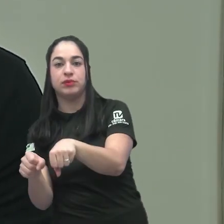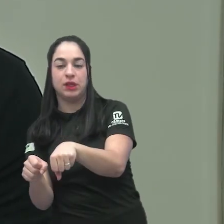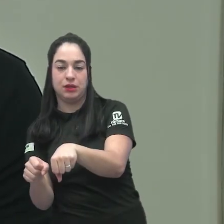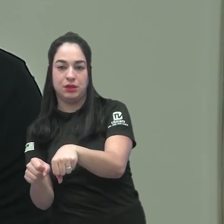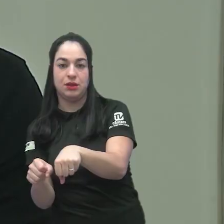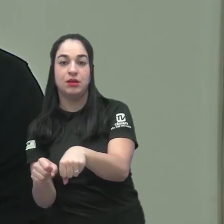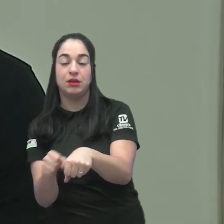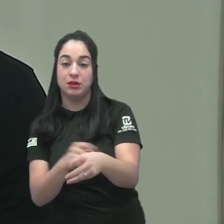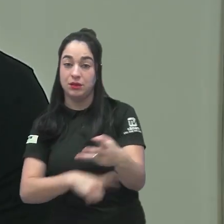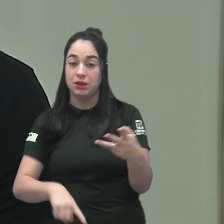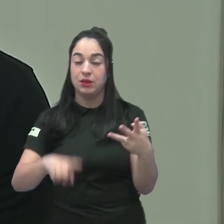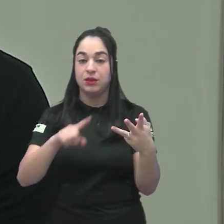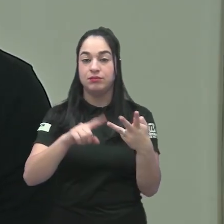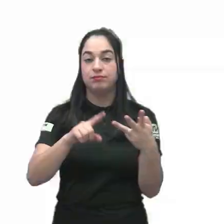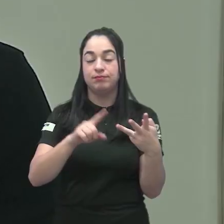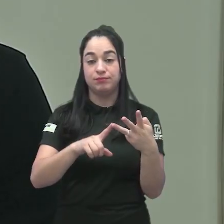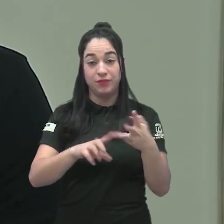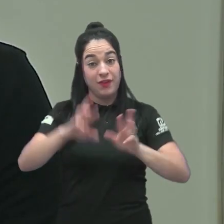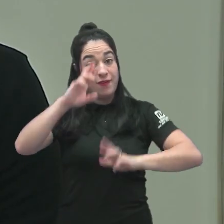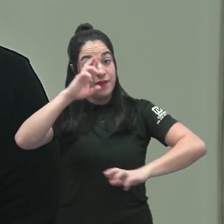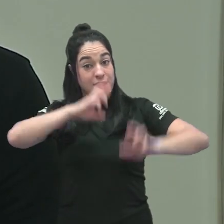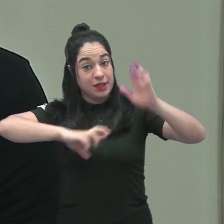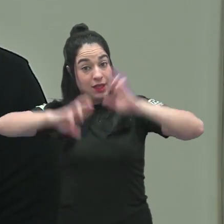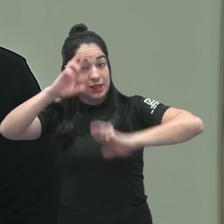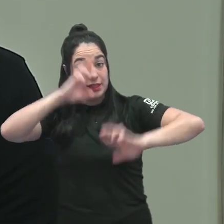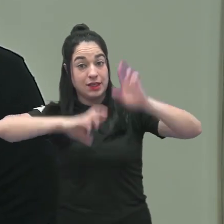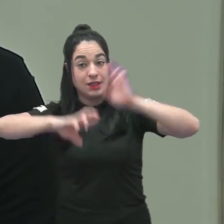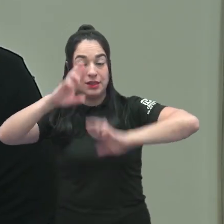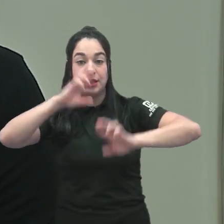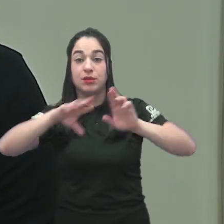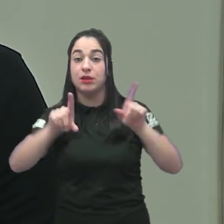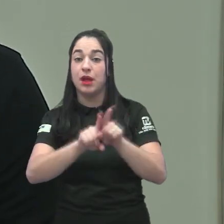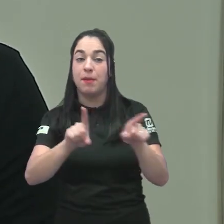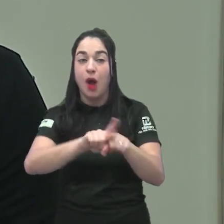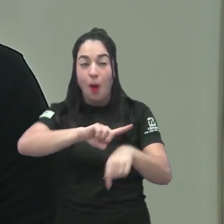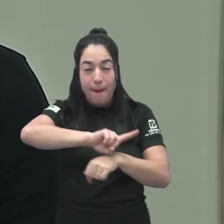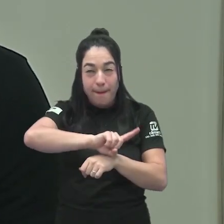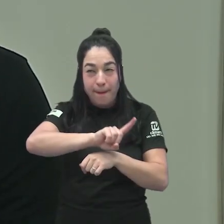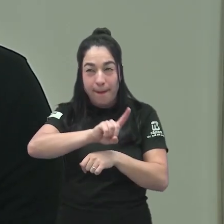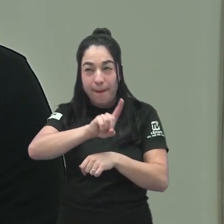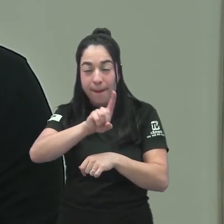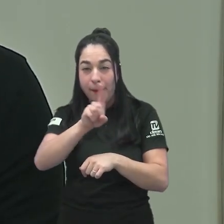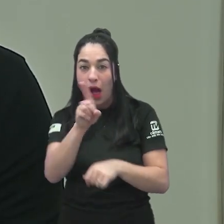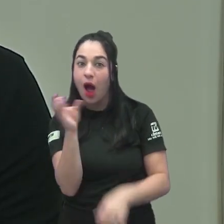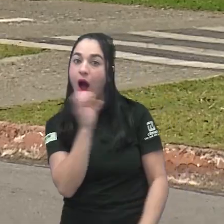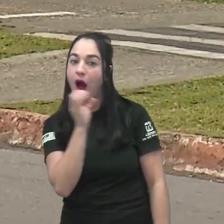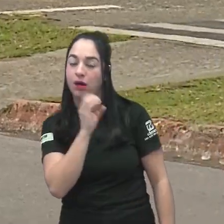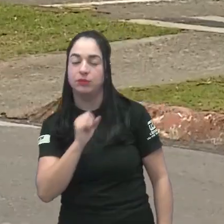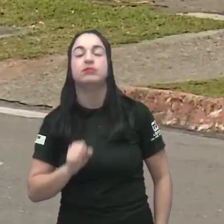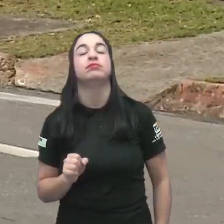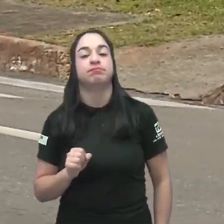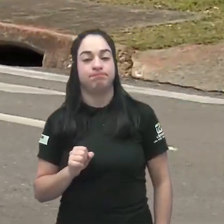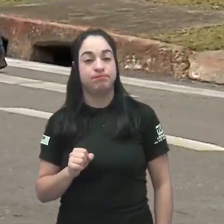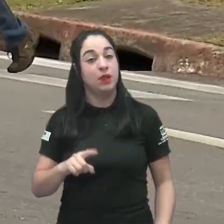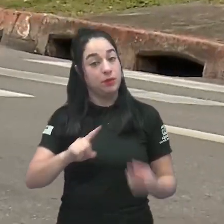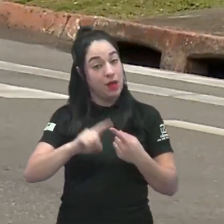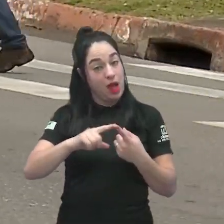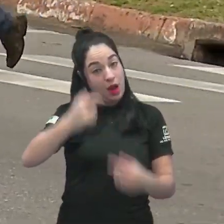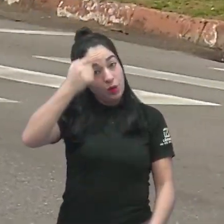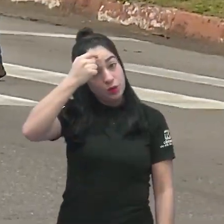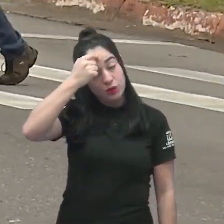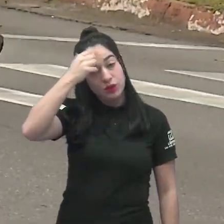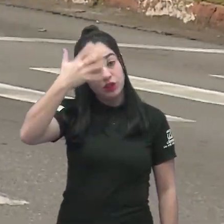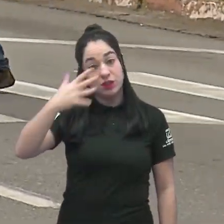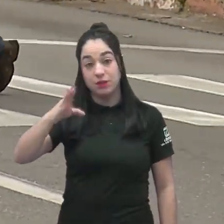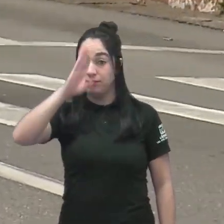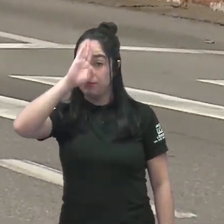infraestrutura ela é agressiva a esse motociclista. E o terceiro é a própria fiscalização, principalmente com relação à velocidade. E a conscientização é